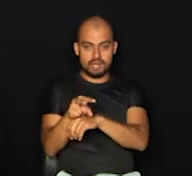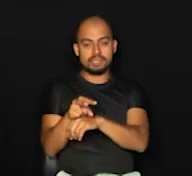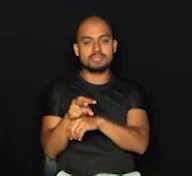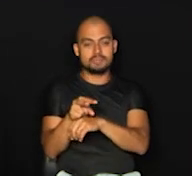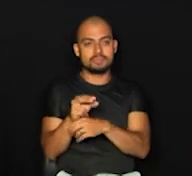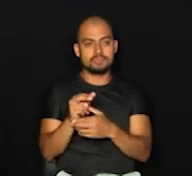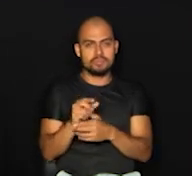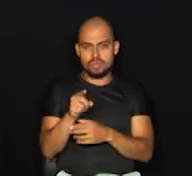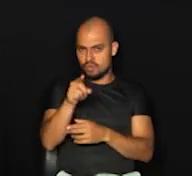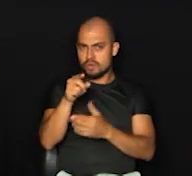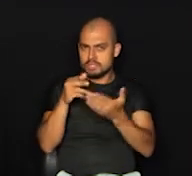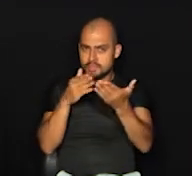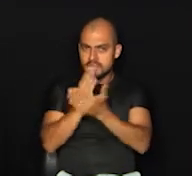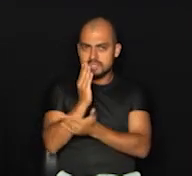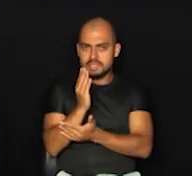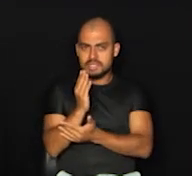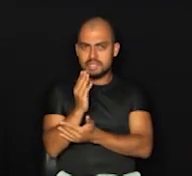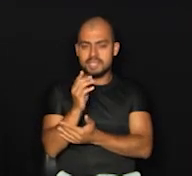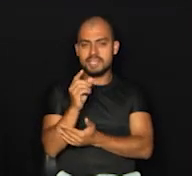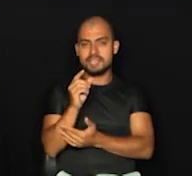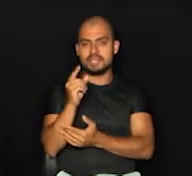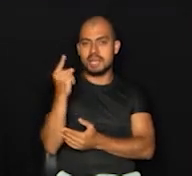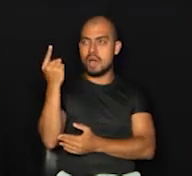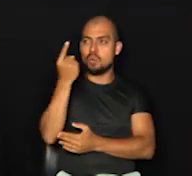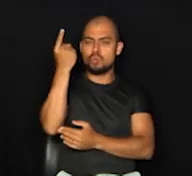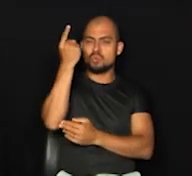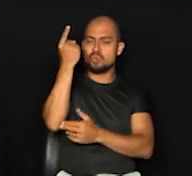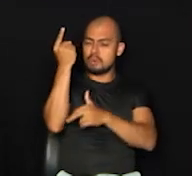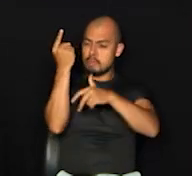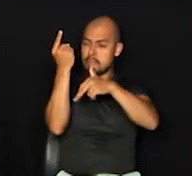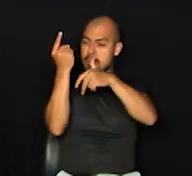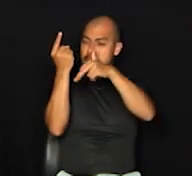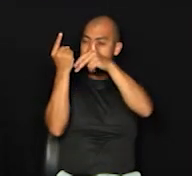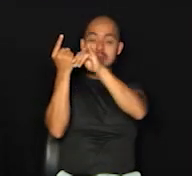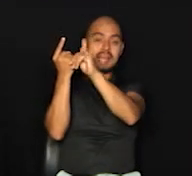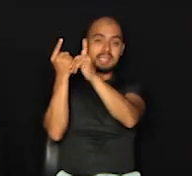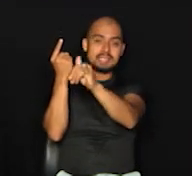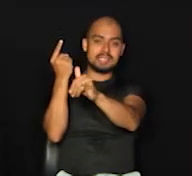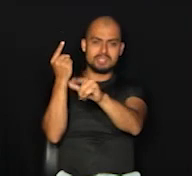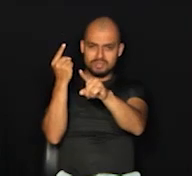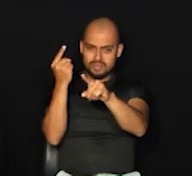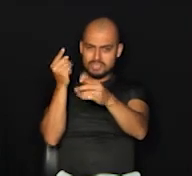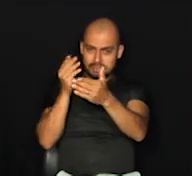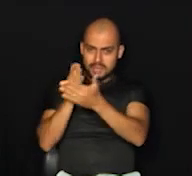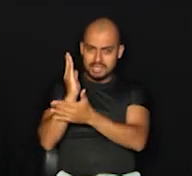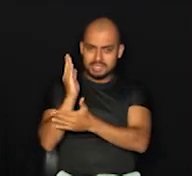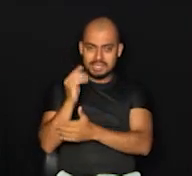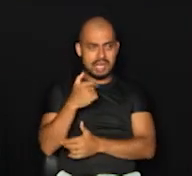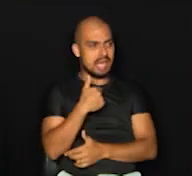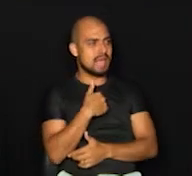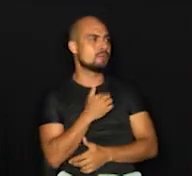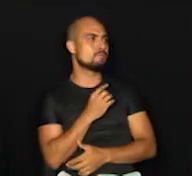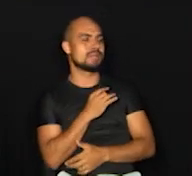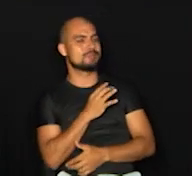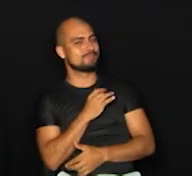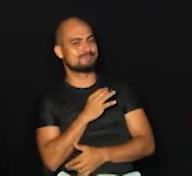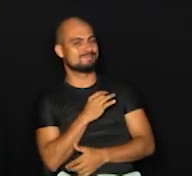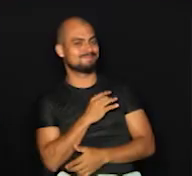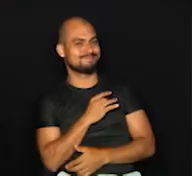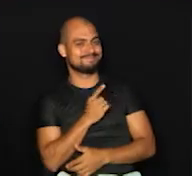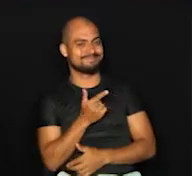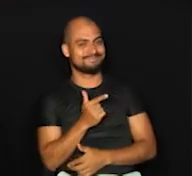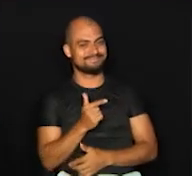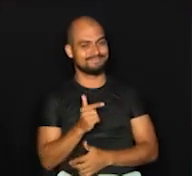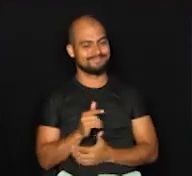Você passaria, Mira, nesse teste de altura para mexer em poste lá em cima? Primeiro porque eu tenho medo de altura, né? Então,